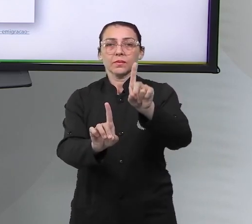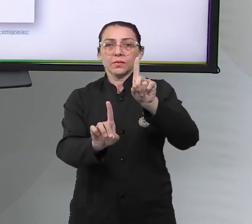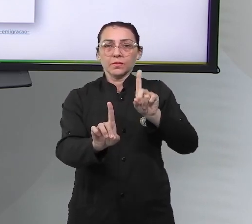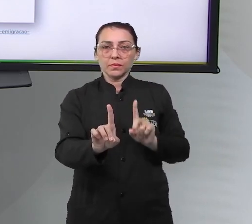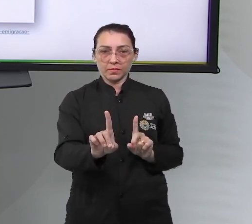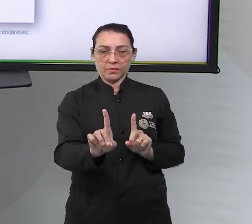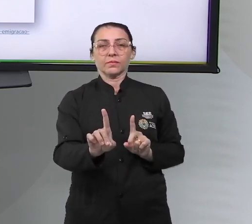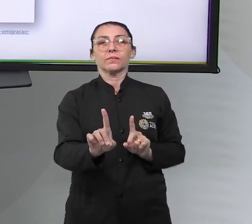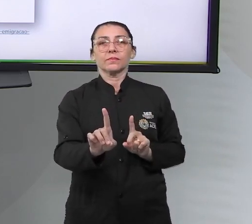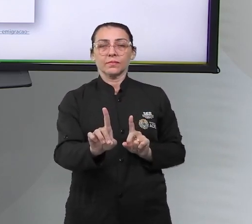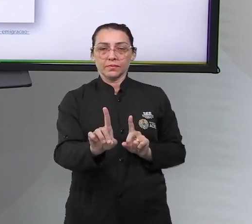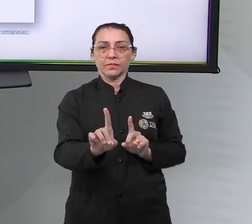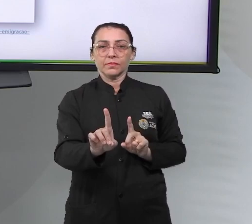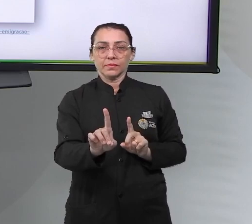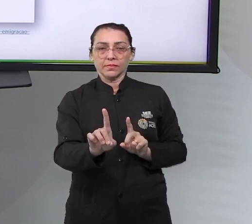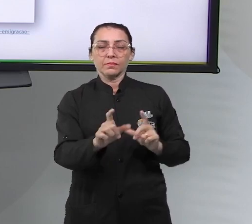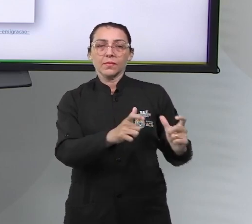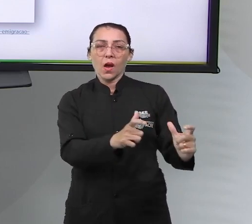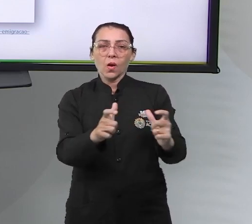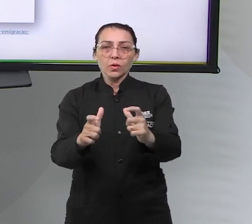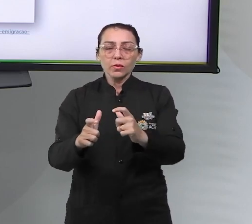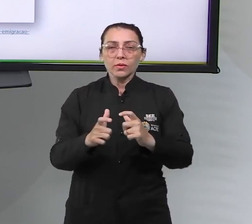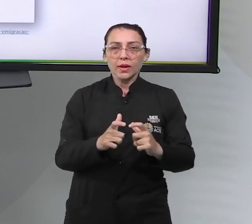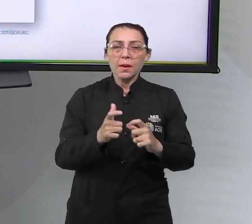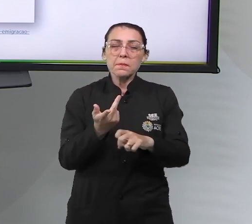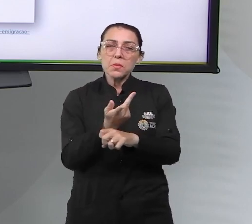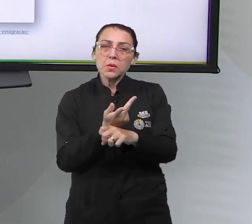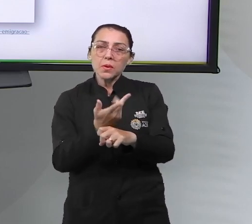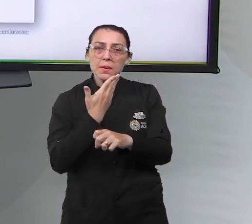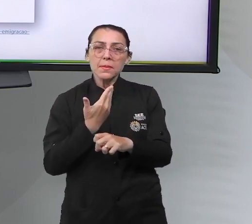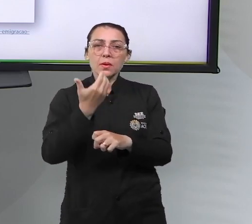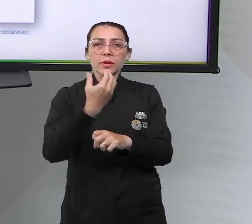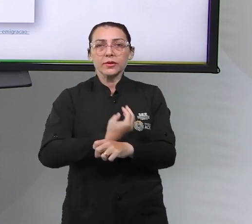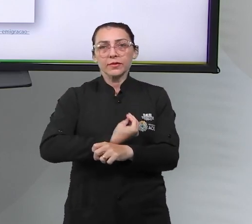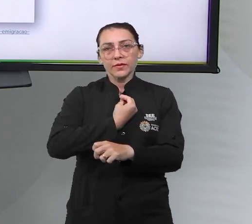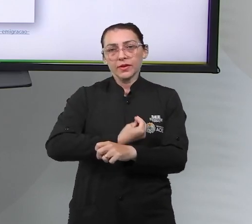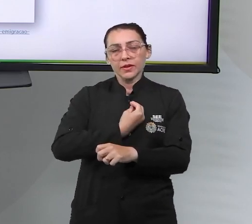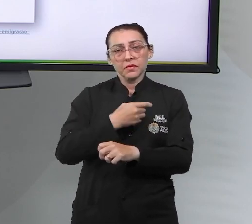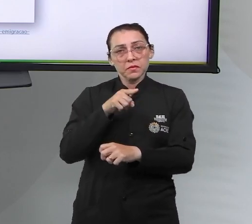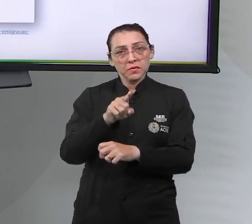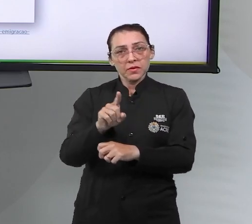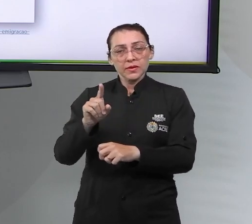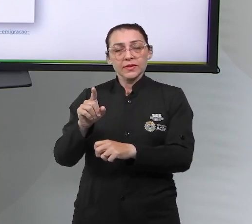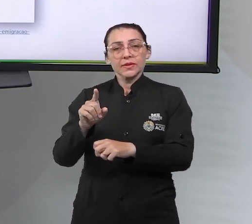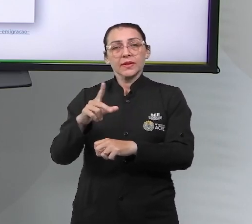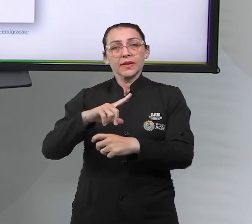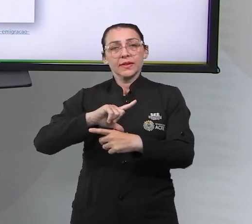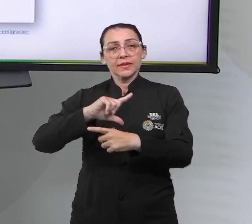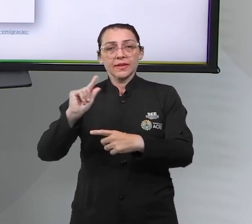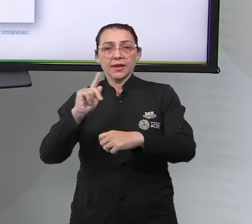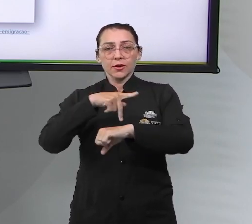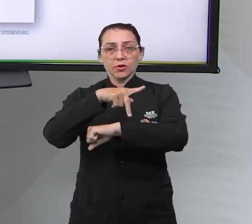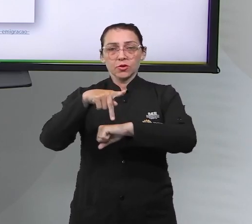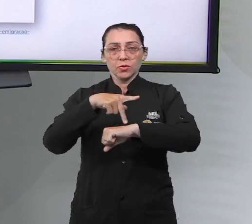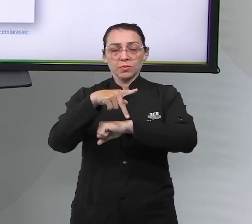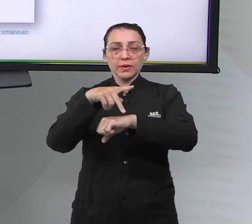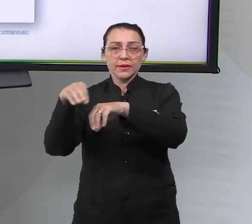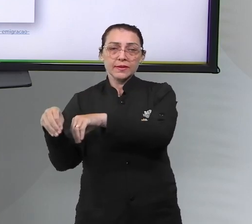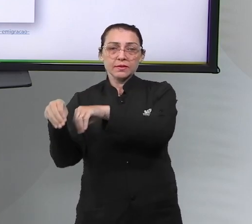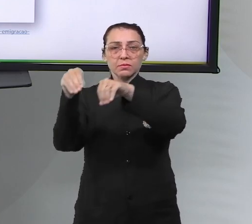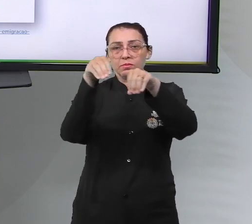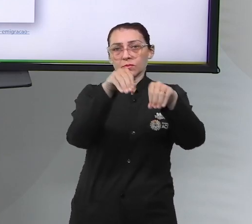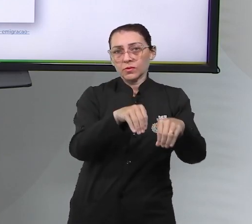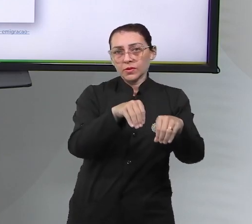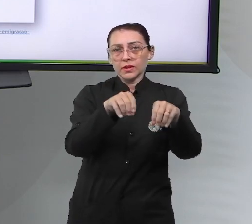localização e ela vai para uma outra localização. Ou seja, você sai de um país e vai para o outro